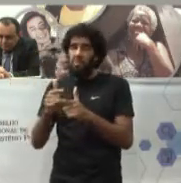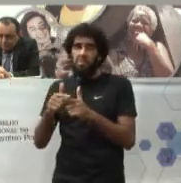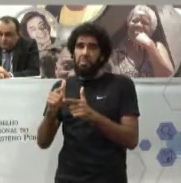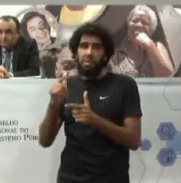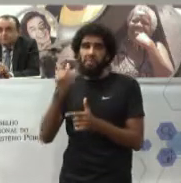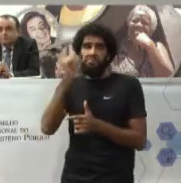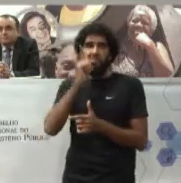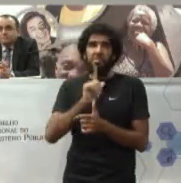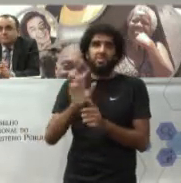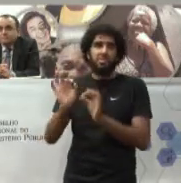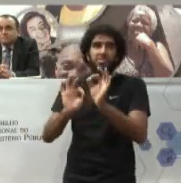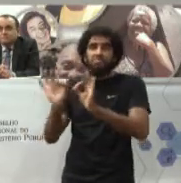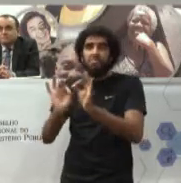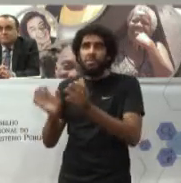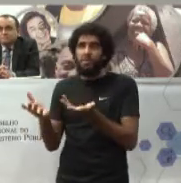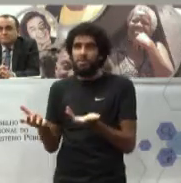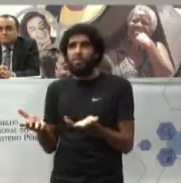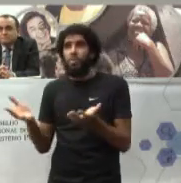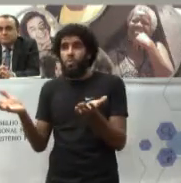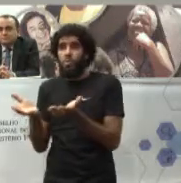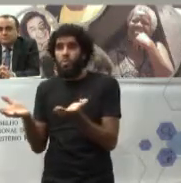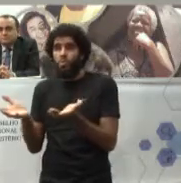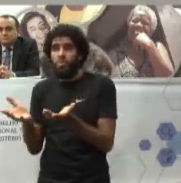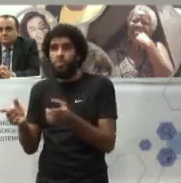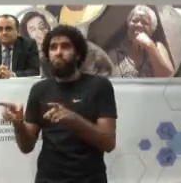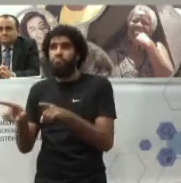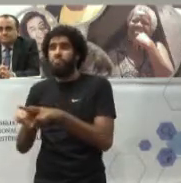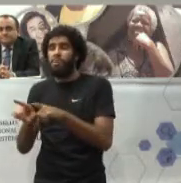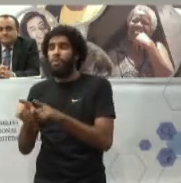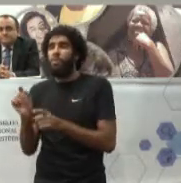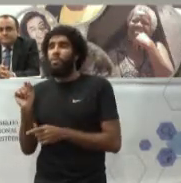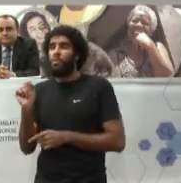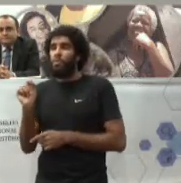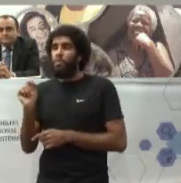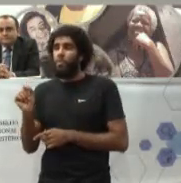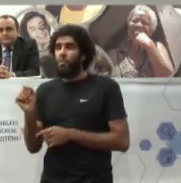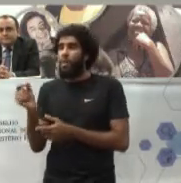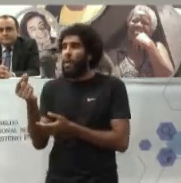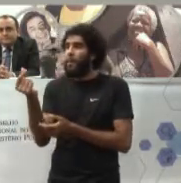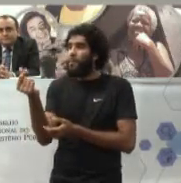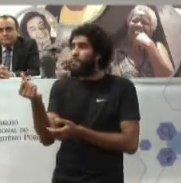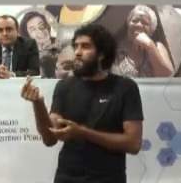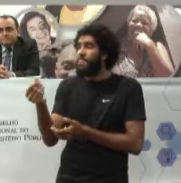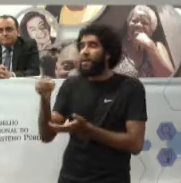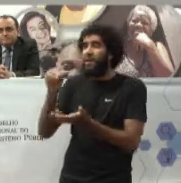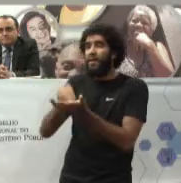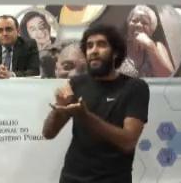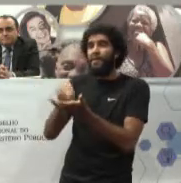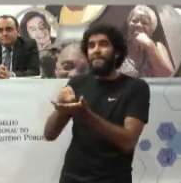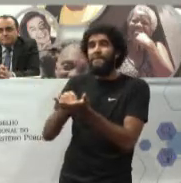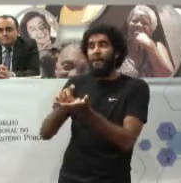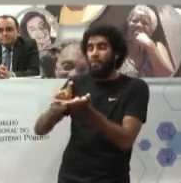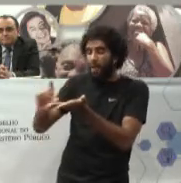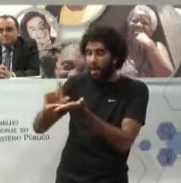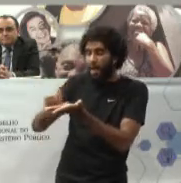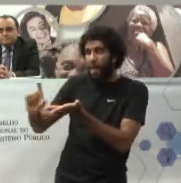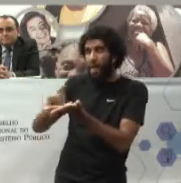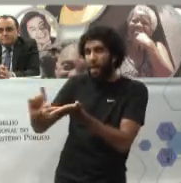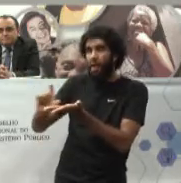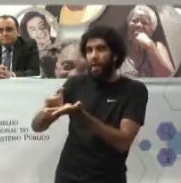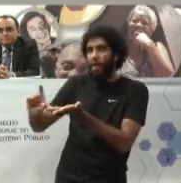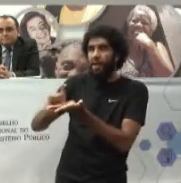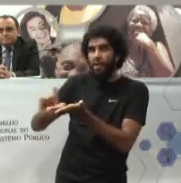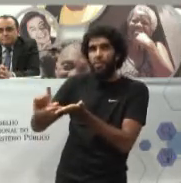lá a até a presente data em que o problema do subfinanciamento crônico da falta de recursos da não pêlo priorização